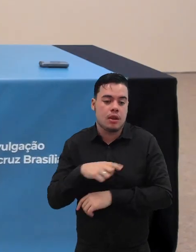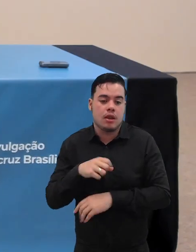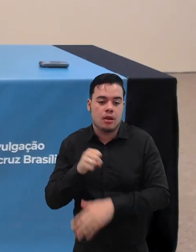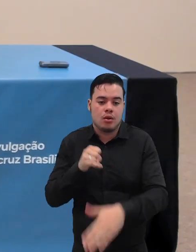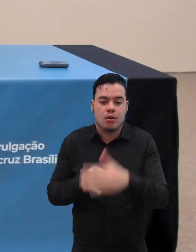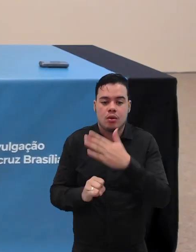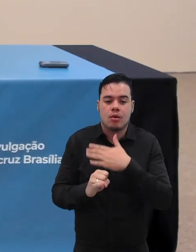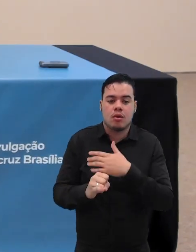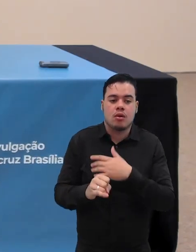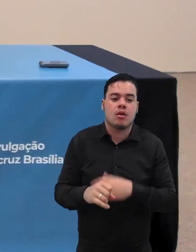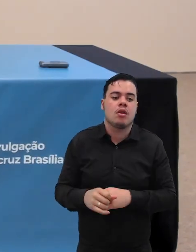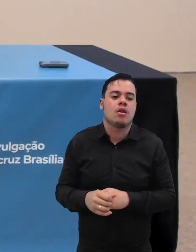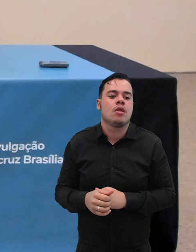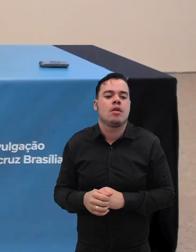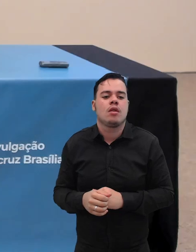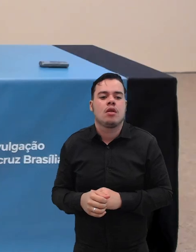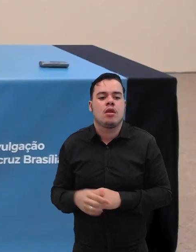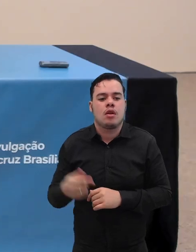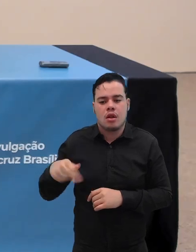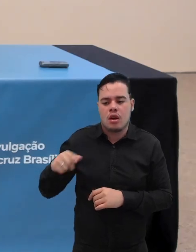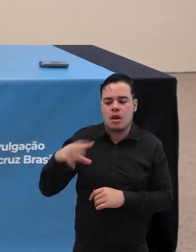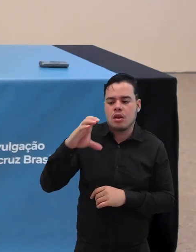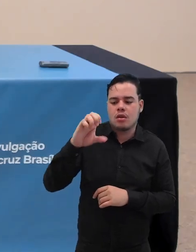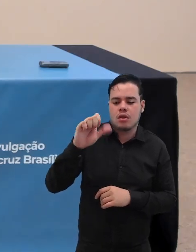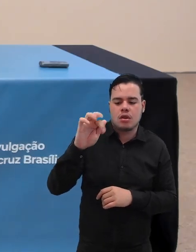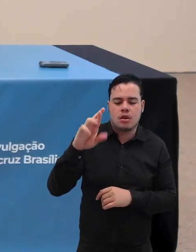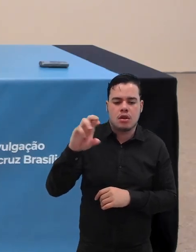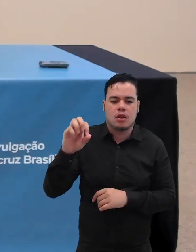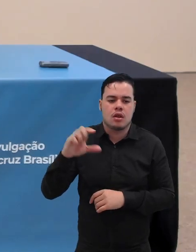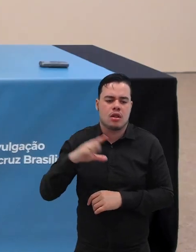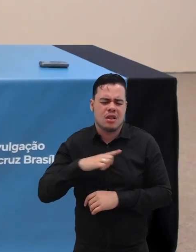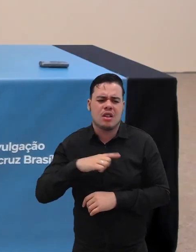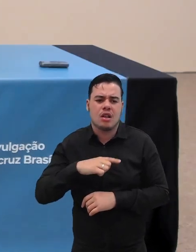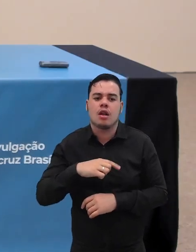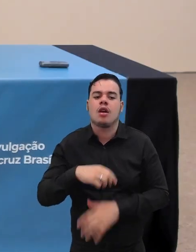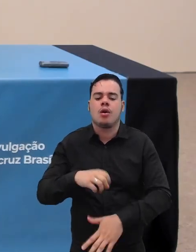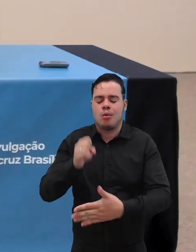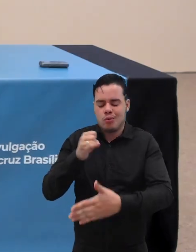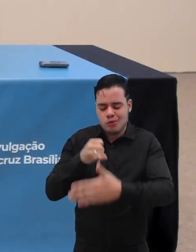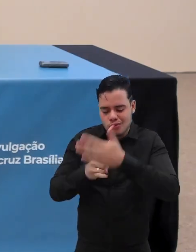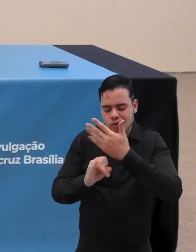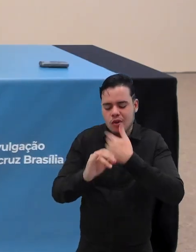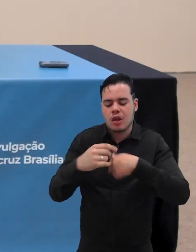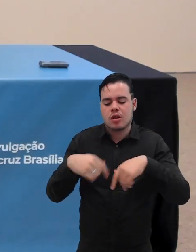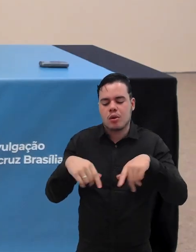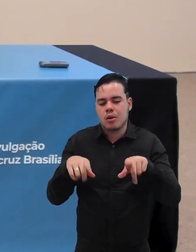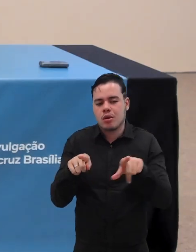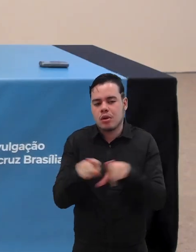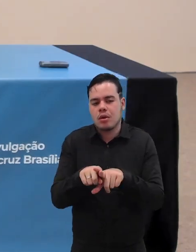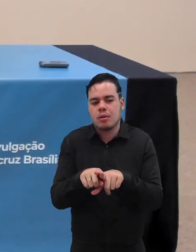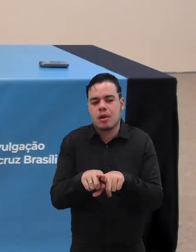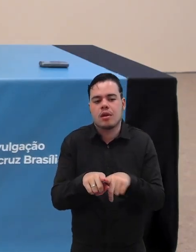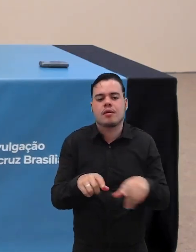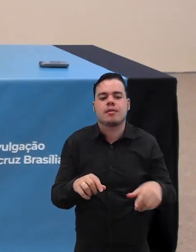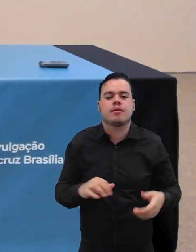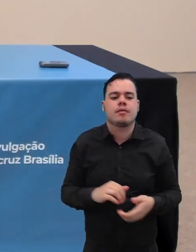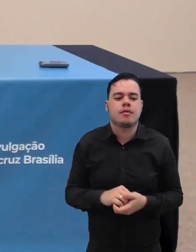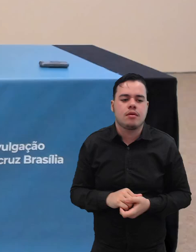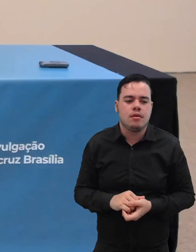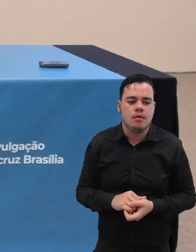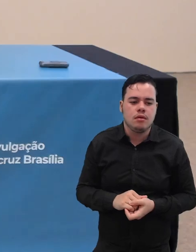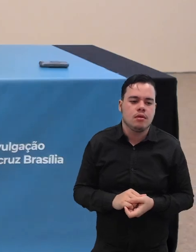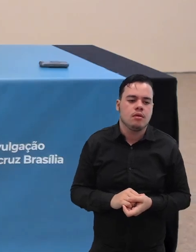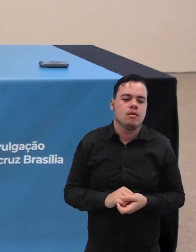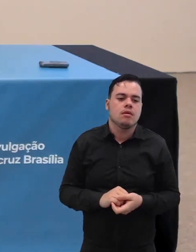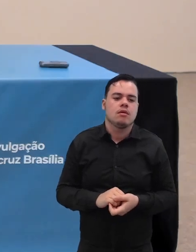Secretaria de Ciência e Tecnologia do Ceará, que Inácio dirigiu há quase oito anos, né, Inácio? Também tinha um